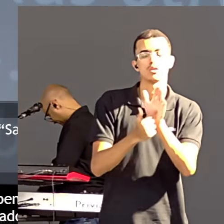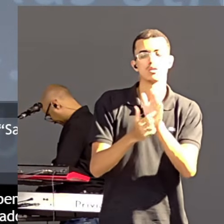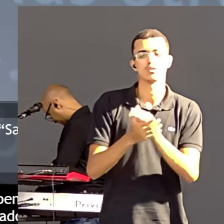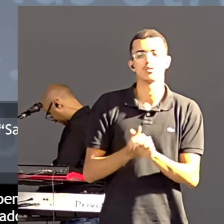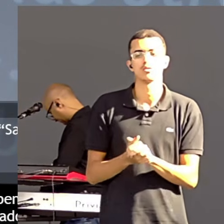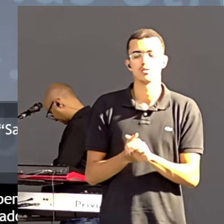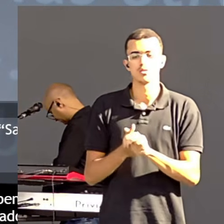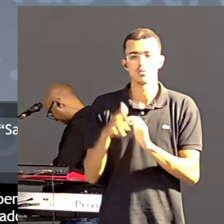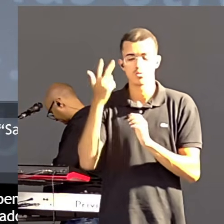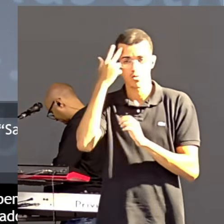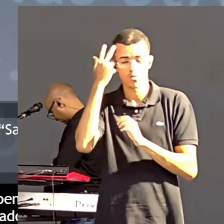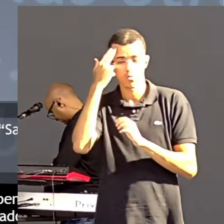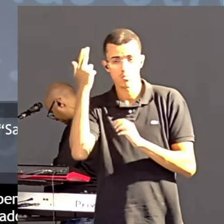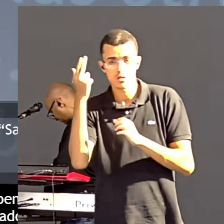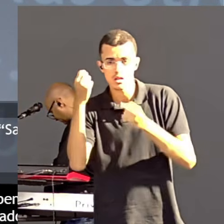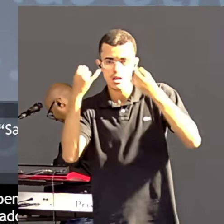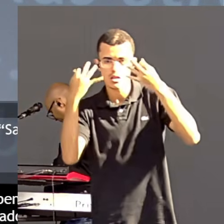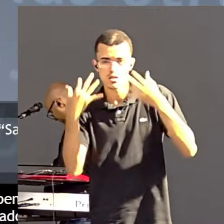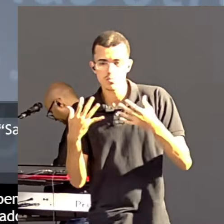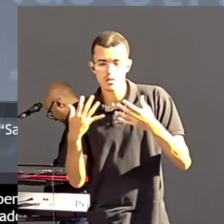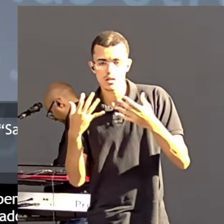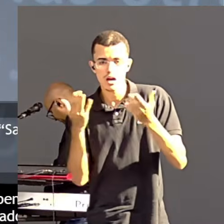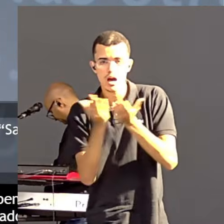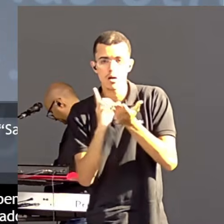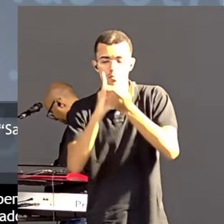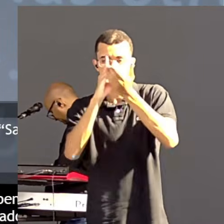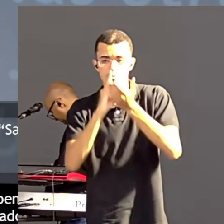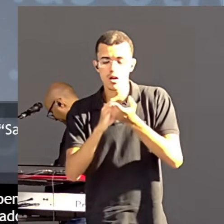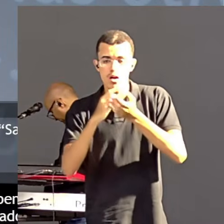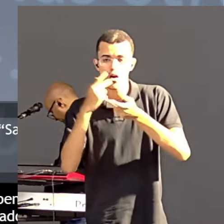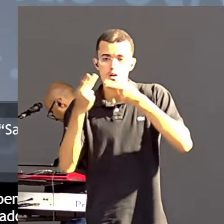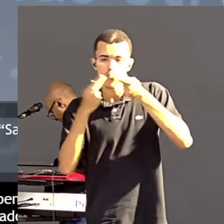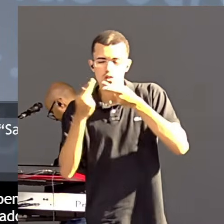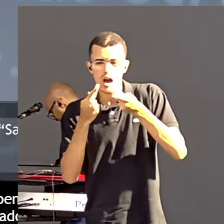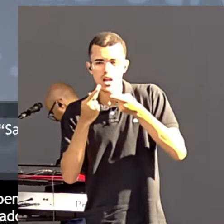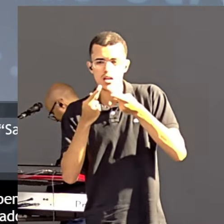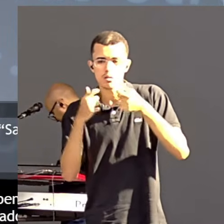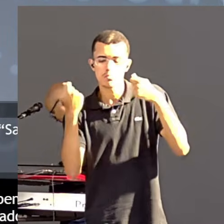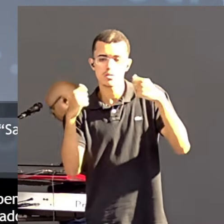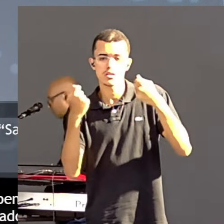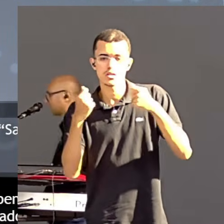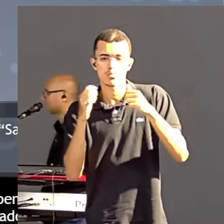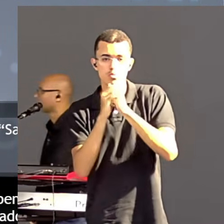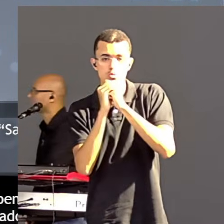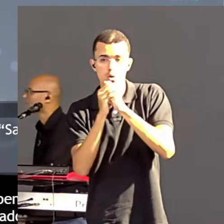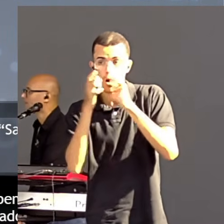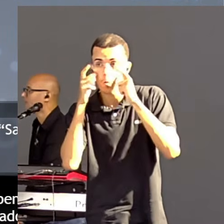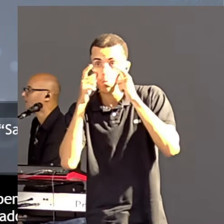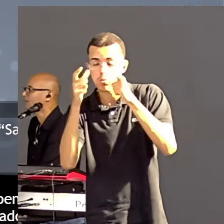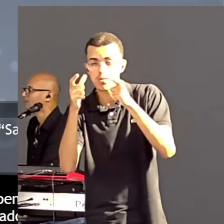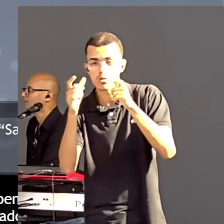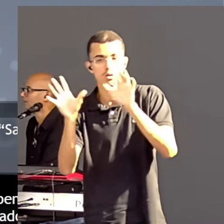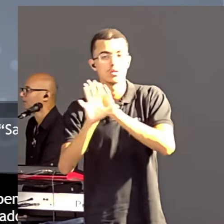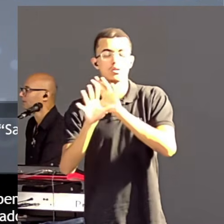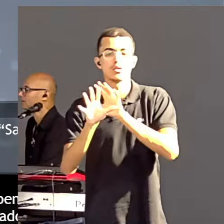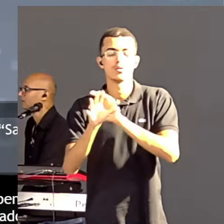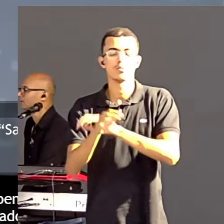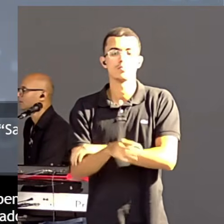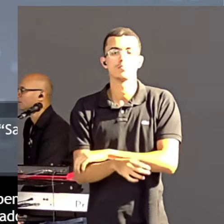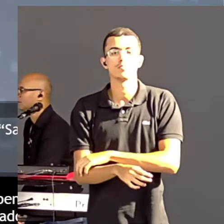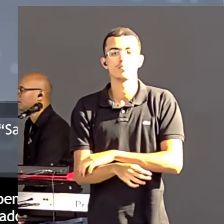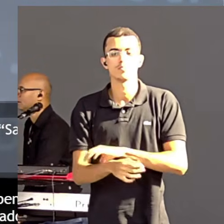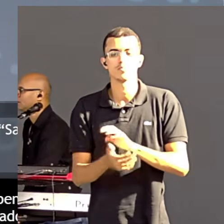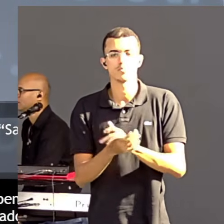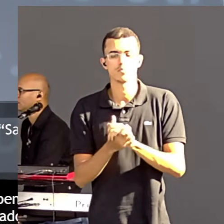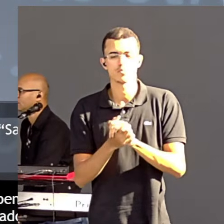A maioria cita esse versículo assim: a palavra diz que a gente tem que orar e vigiar. Não, a palavra não diz que a gente tem que orar e vigiar.